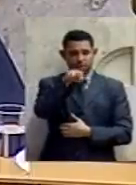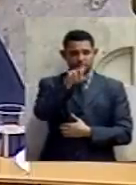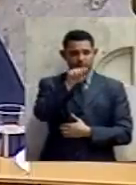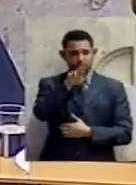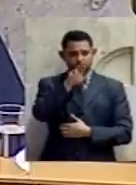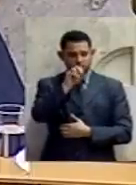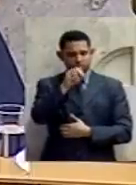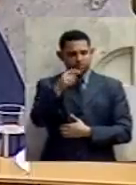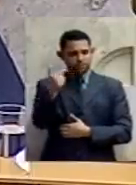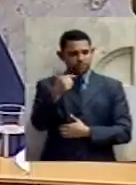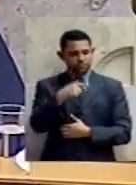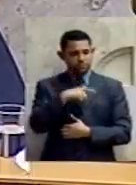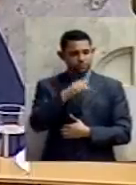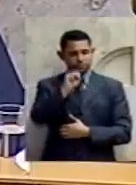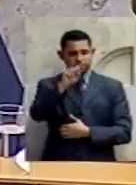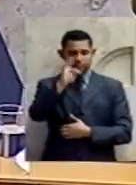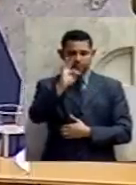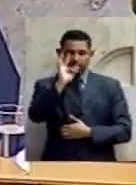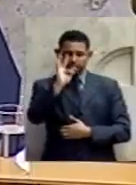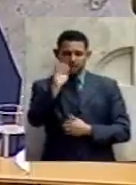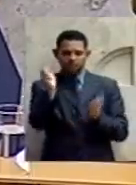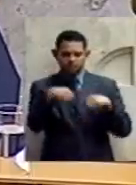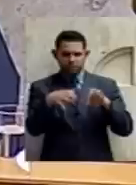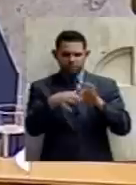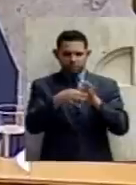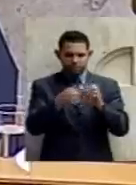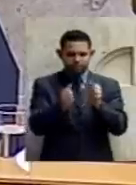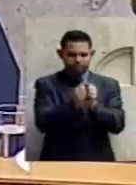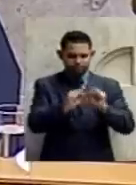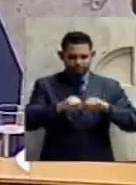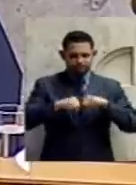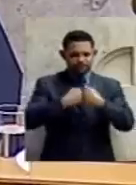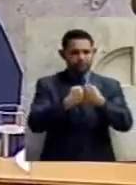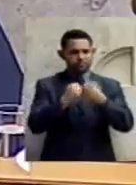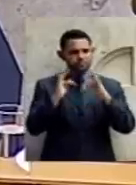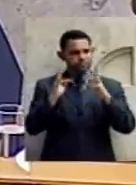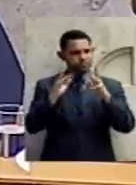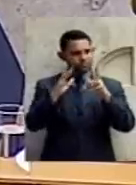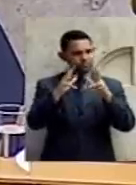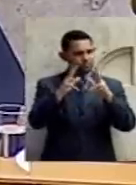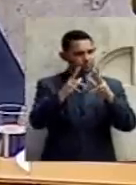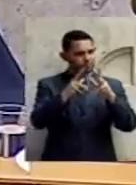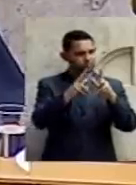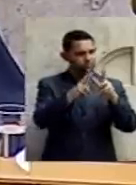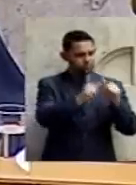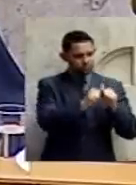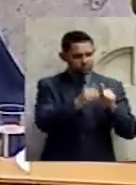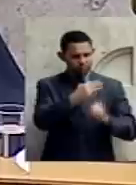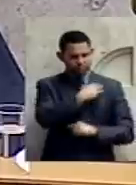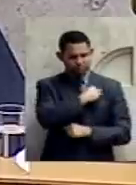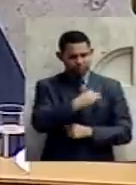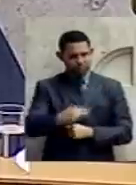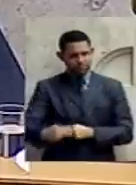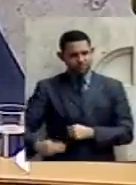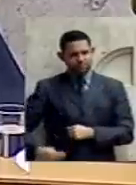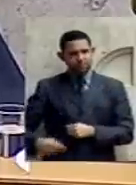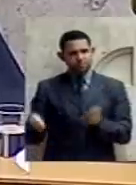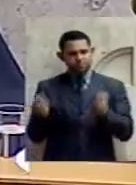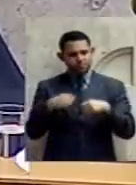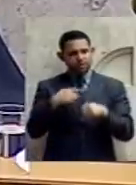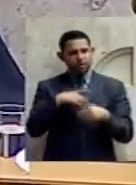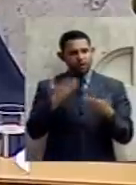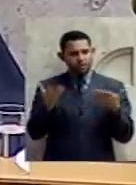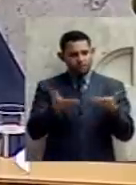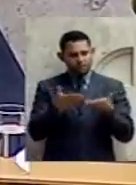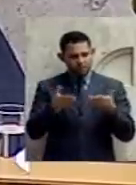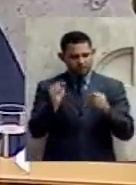Federal, em esplêndido esforço coletivo de todos os seus eminentes ministros, tem